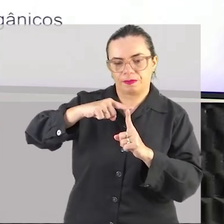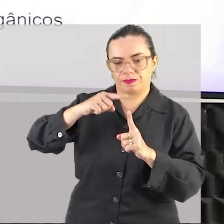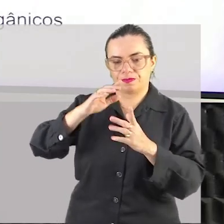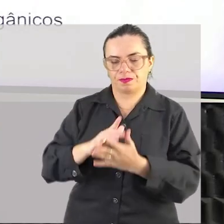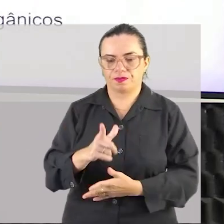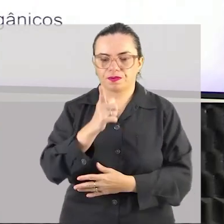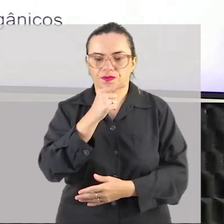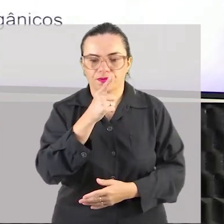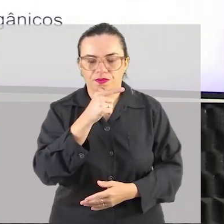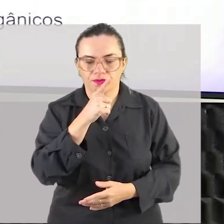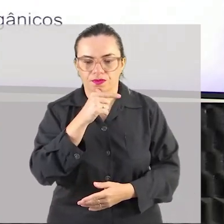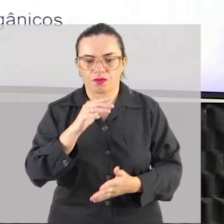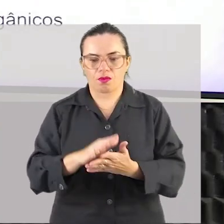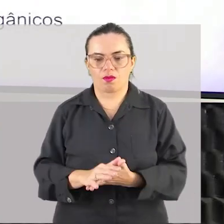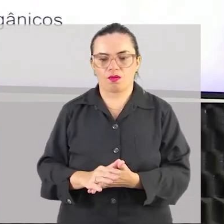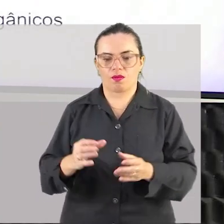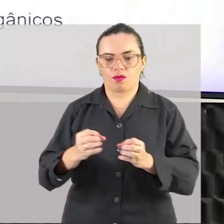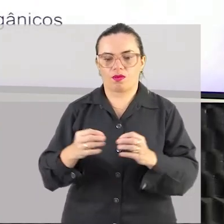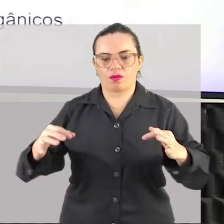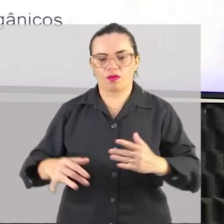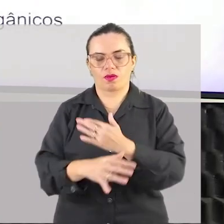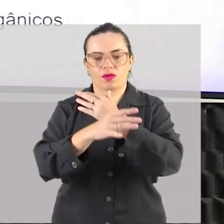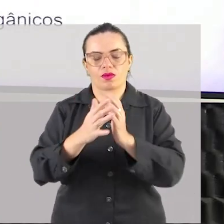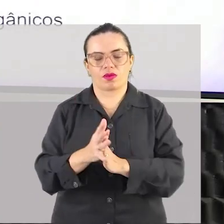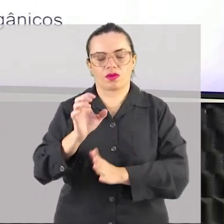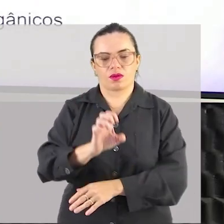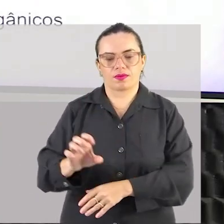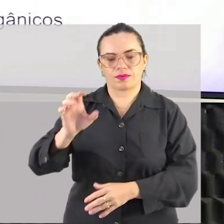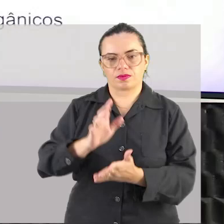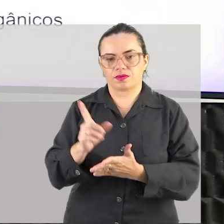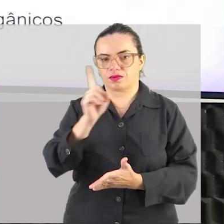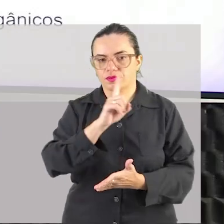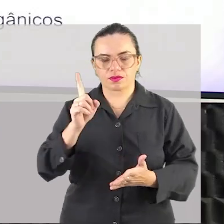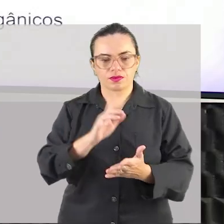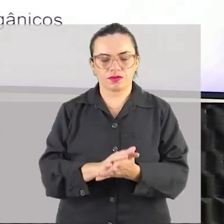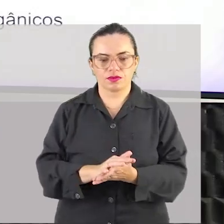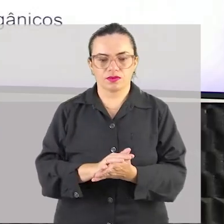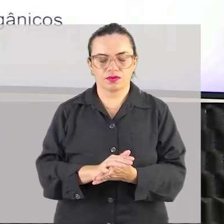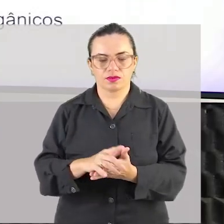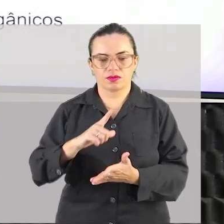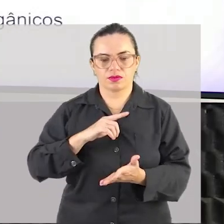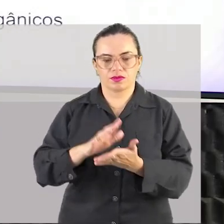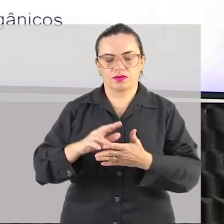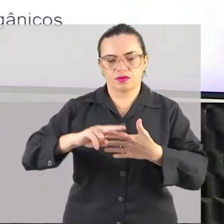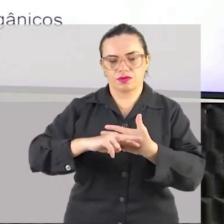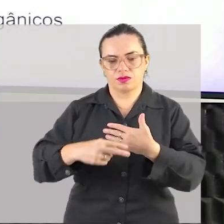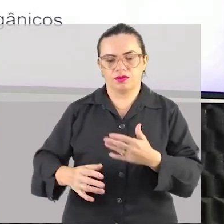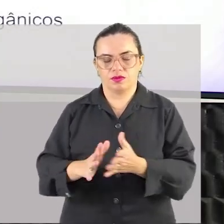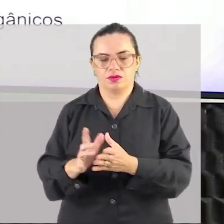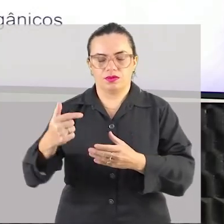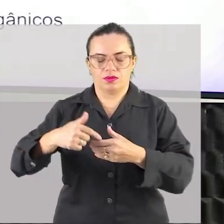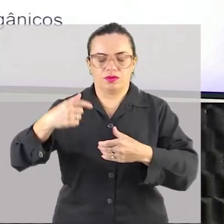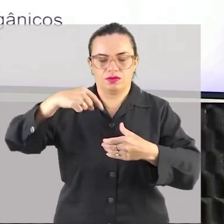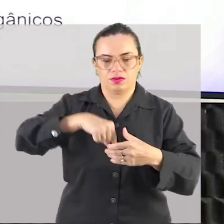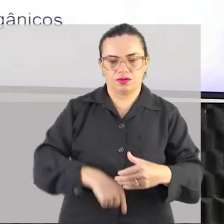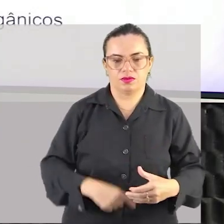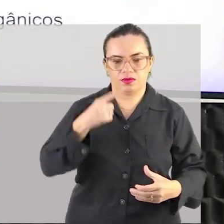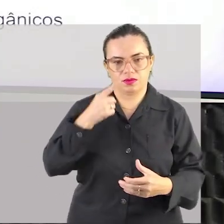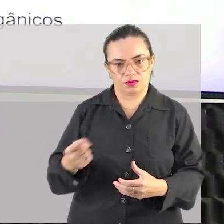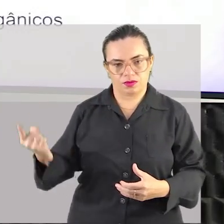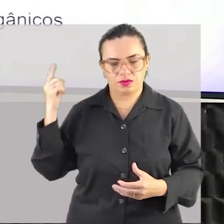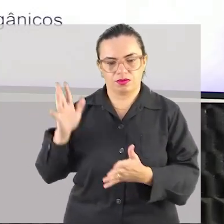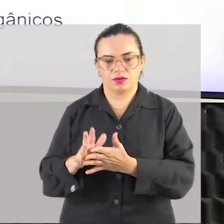A temperatura da água não vai afetar a produção do petróleo, tá? Nesse caso, eu preciso ter o soterramento